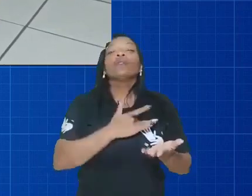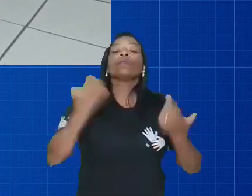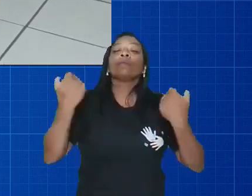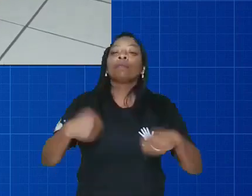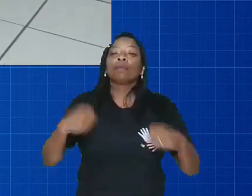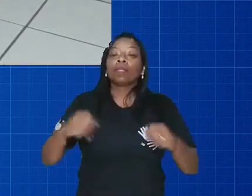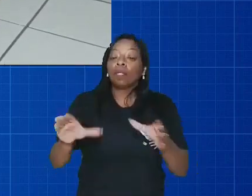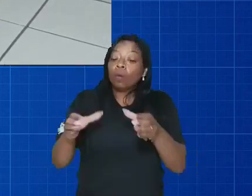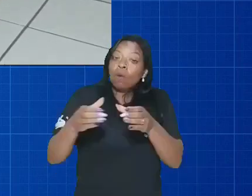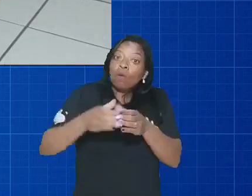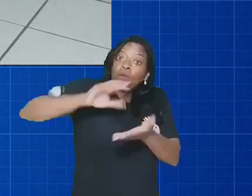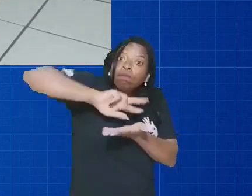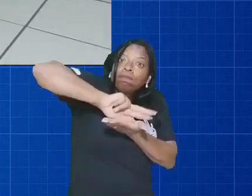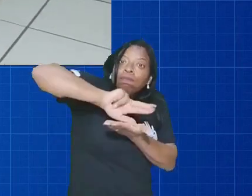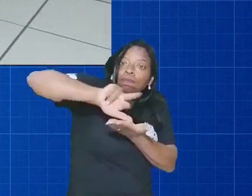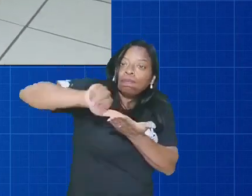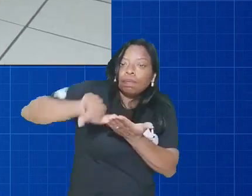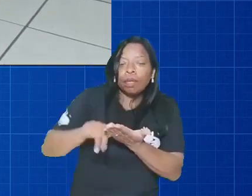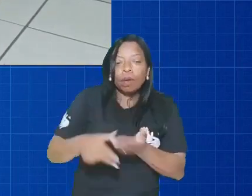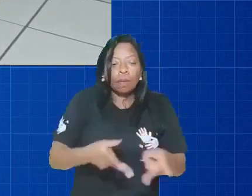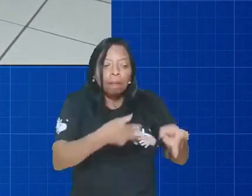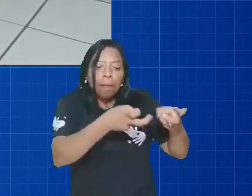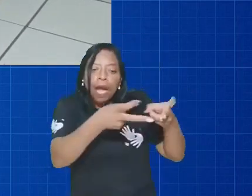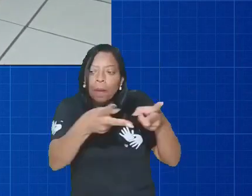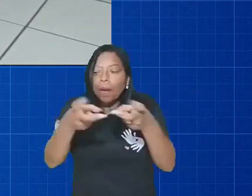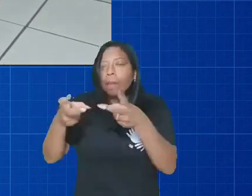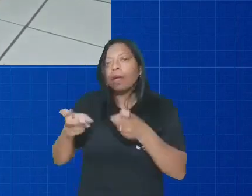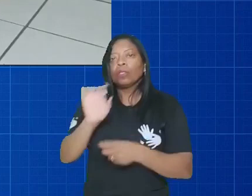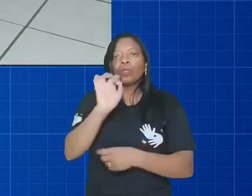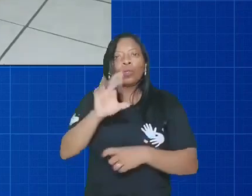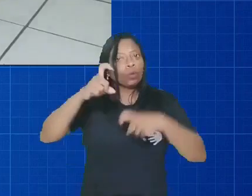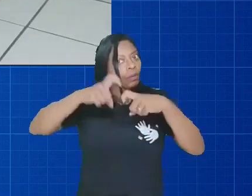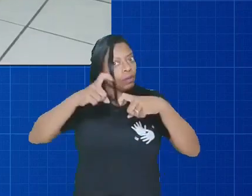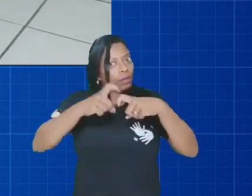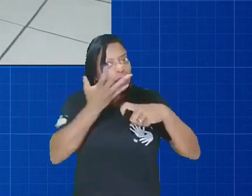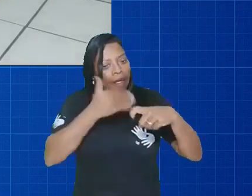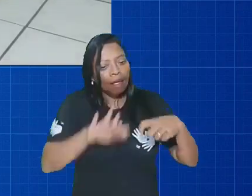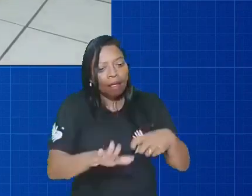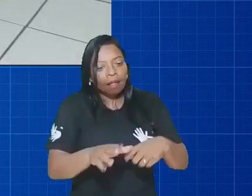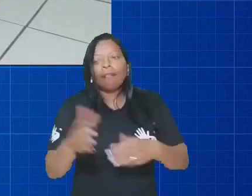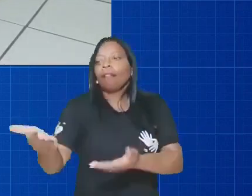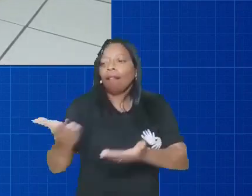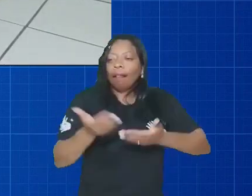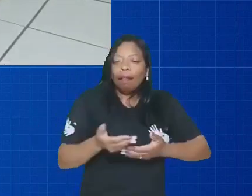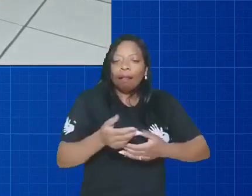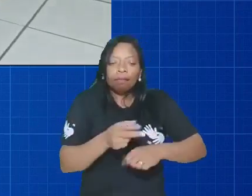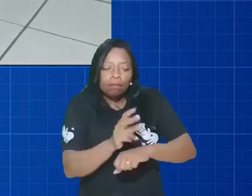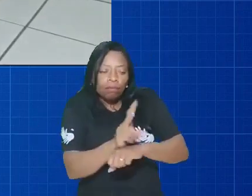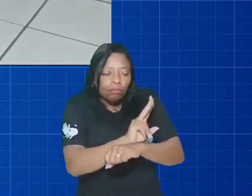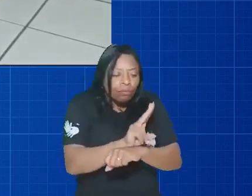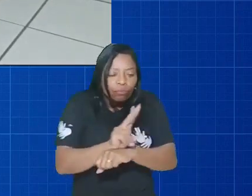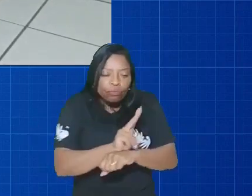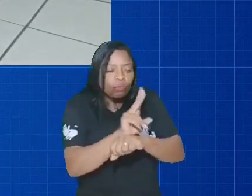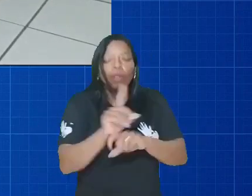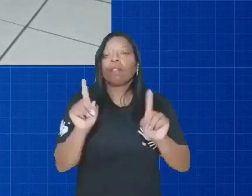por uma equipe multiprofissional. Então, na unidade hoje de saúde, não é só o pediatra que vai acolher essa criança, né? Então, nós temos